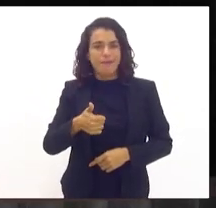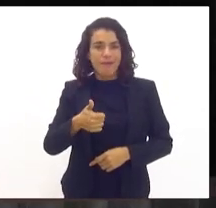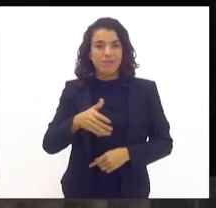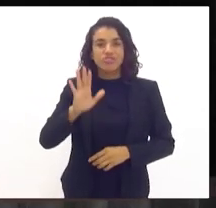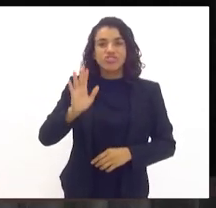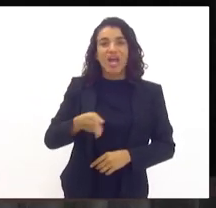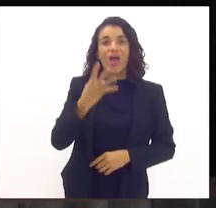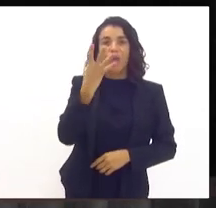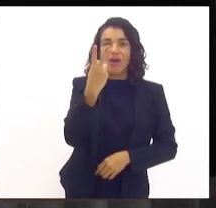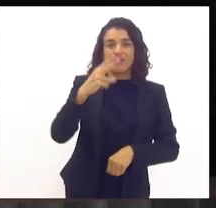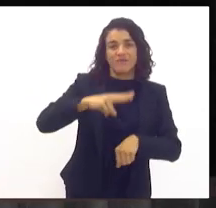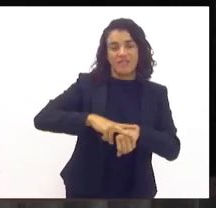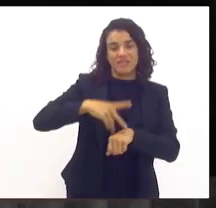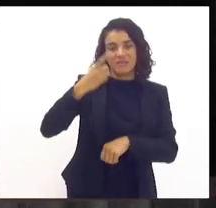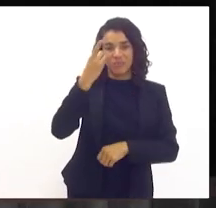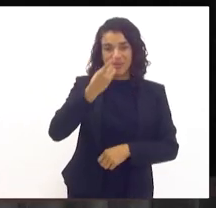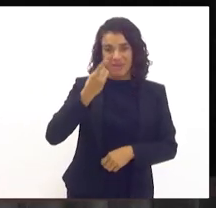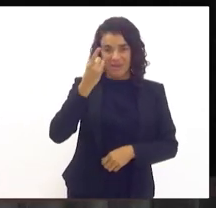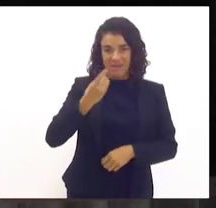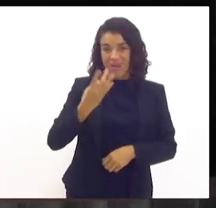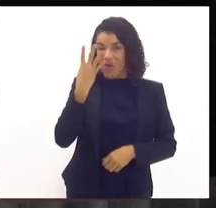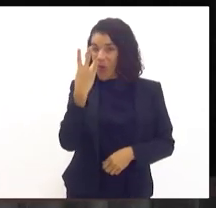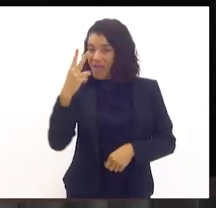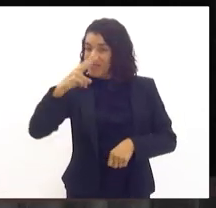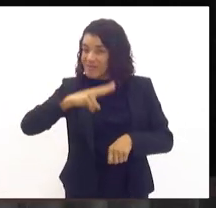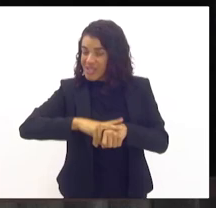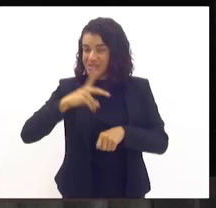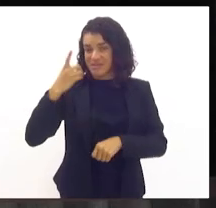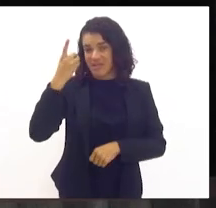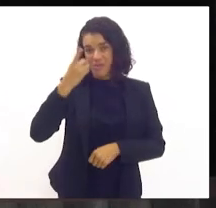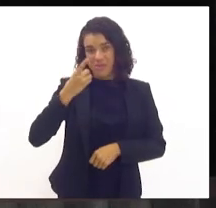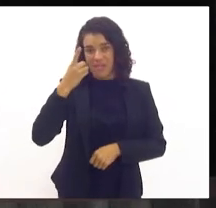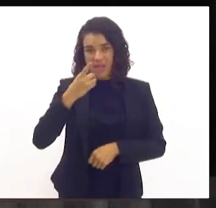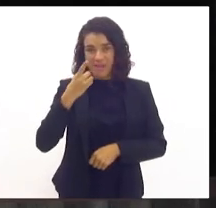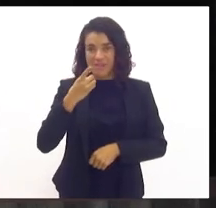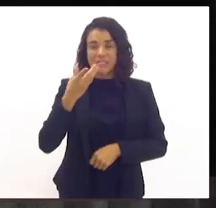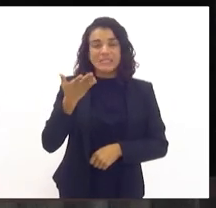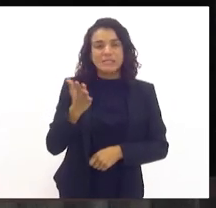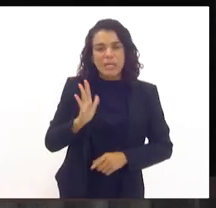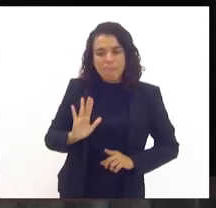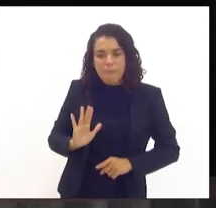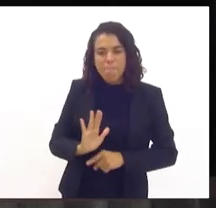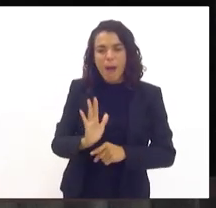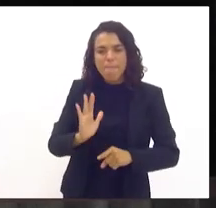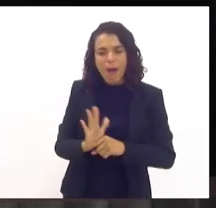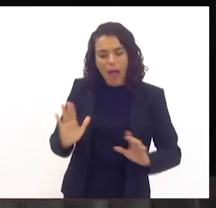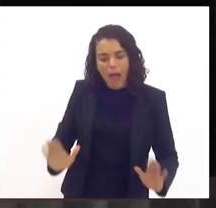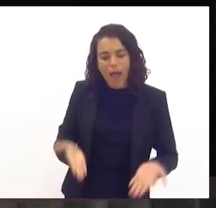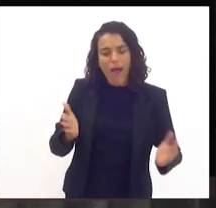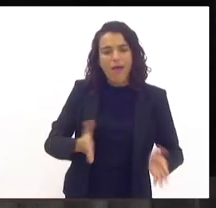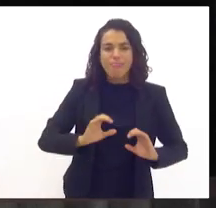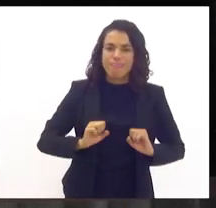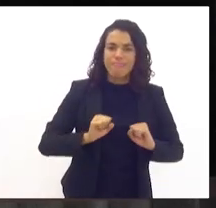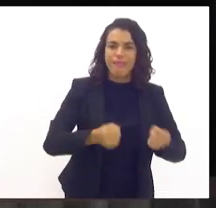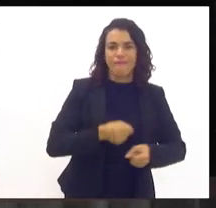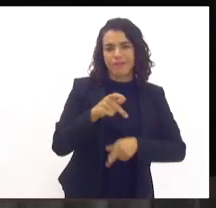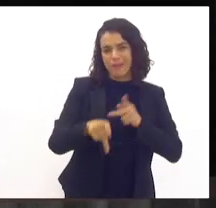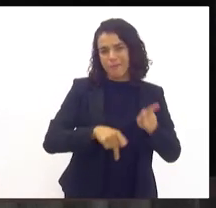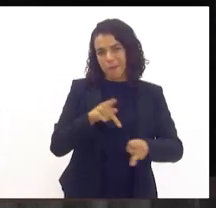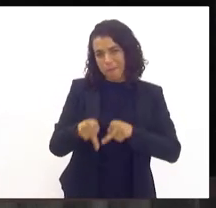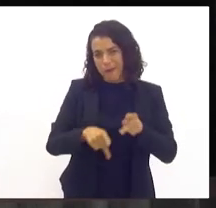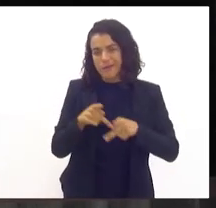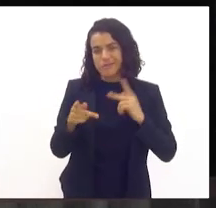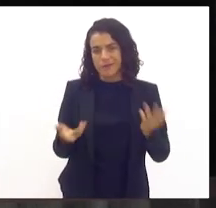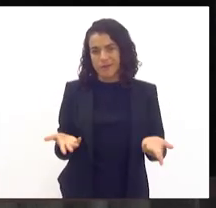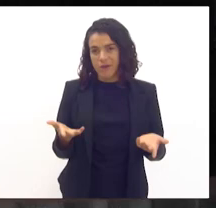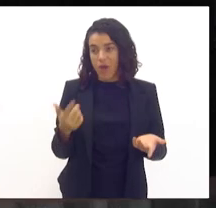4 mandatos, fiquei 4 mandatos como vereadora, sempre lutando a favor do povo, do nosso estado, da nossa cidade, quando eu